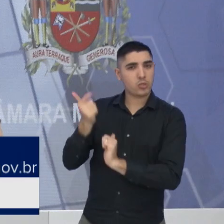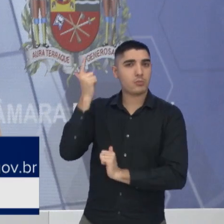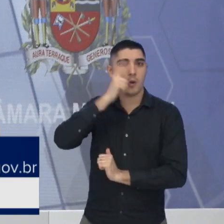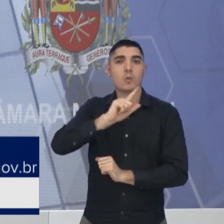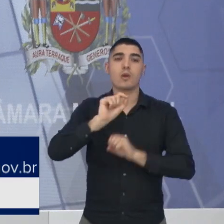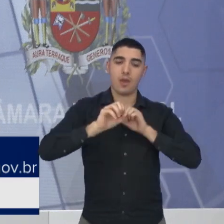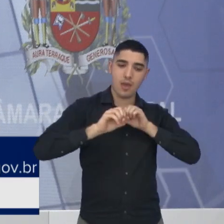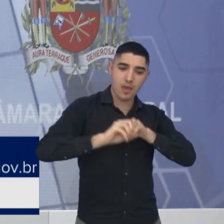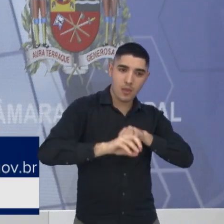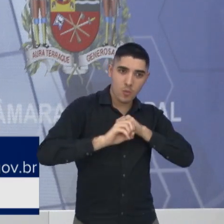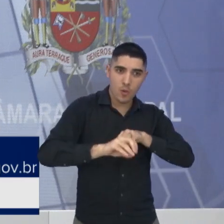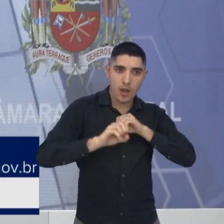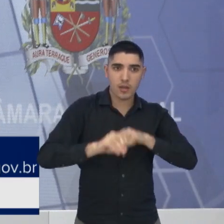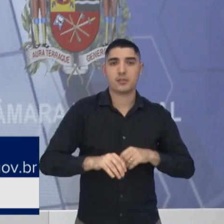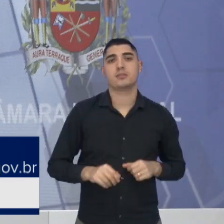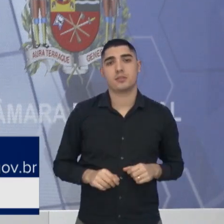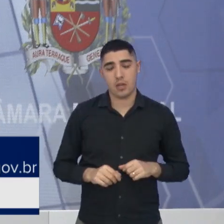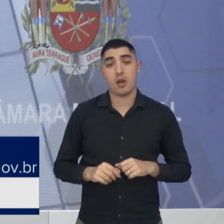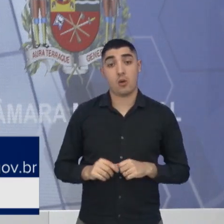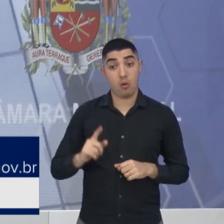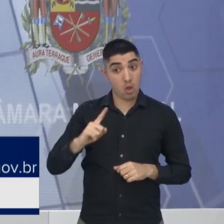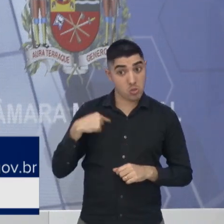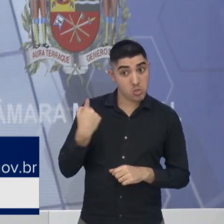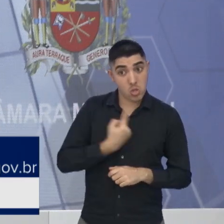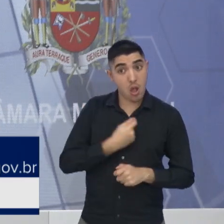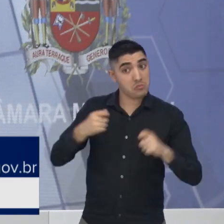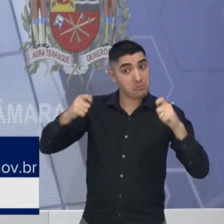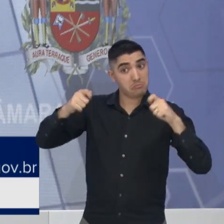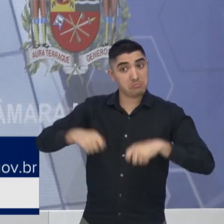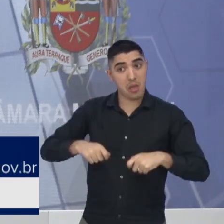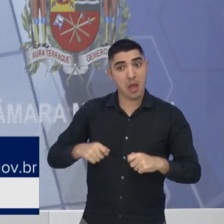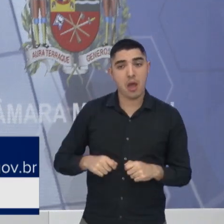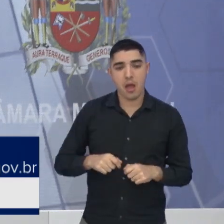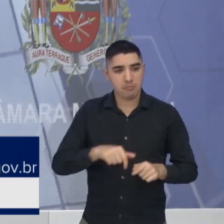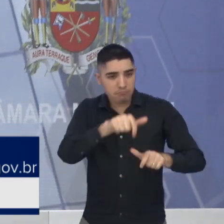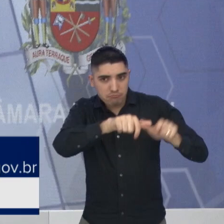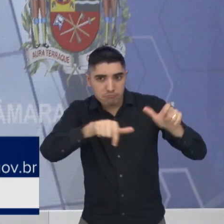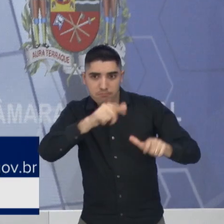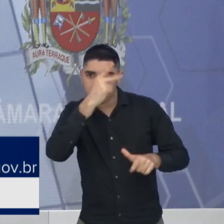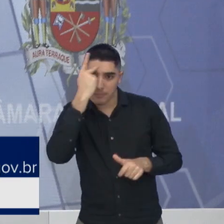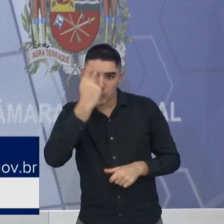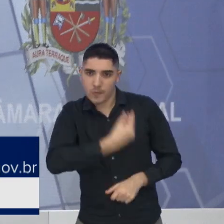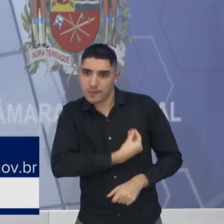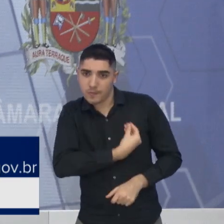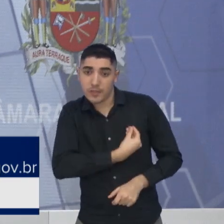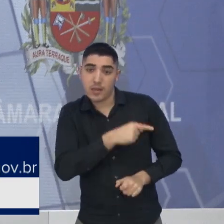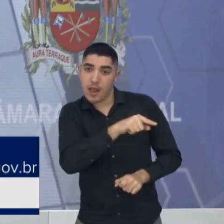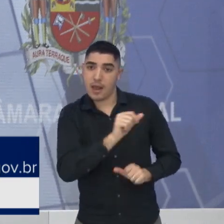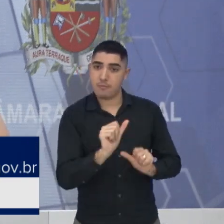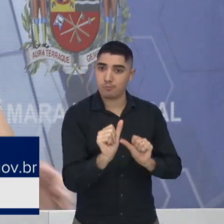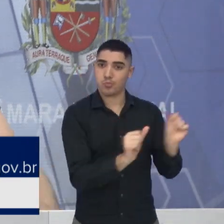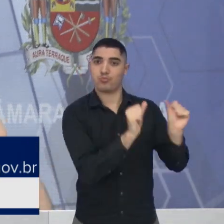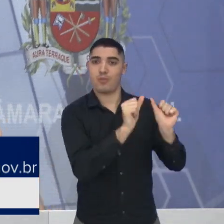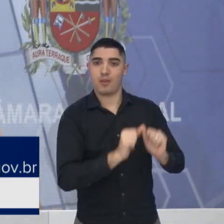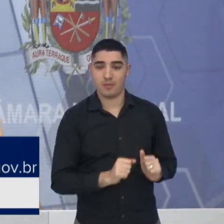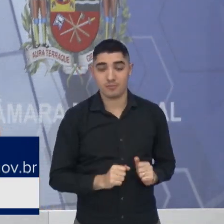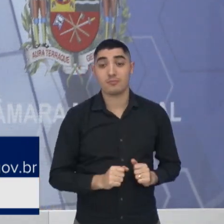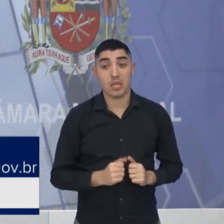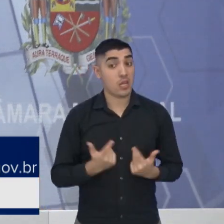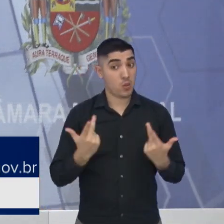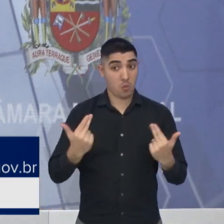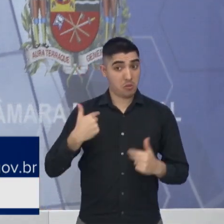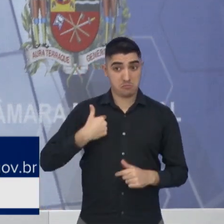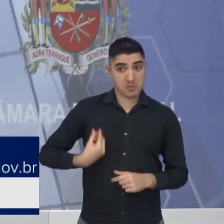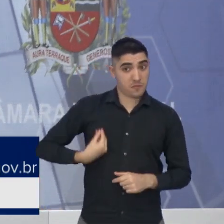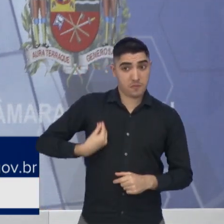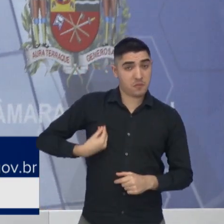educação, onde nós podemos transformar a vida de uma pessoa. Foi assim que aconteceu comigo desde a